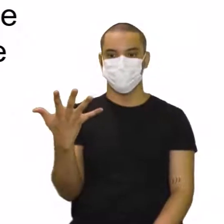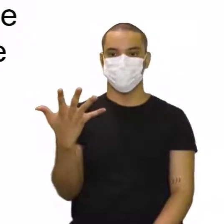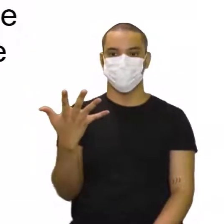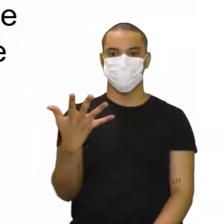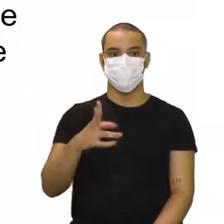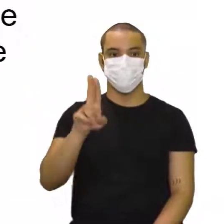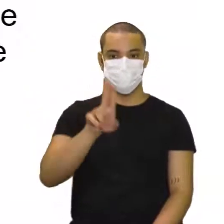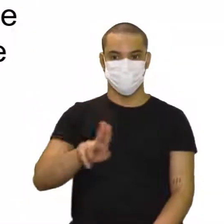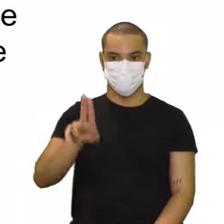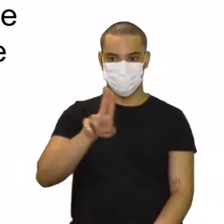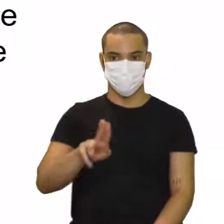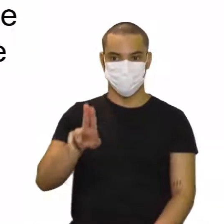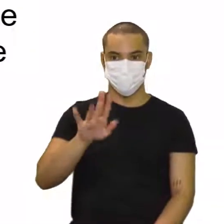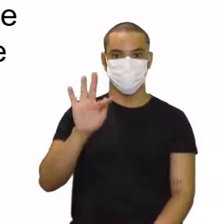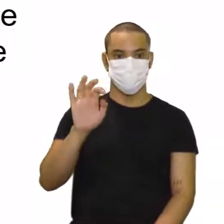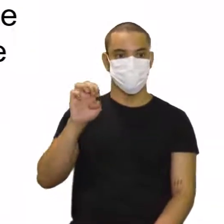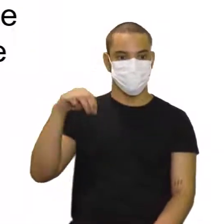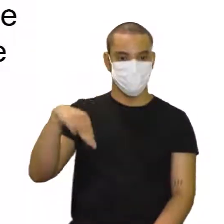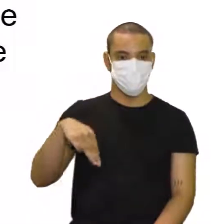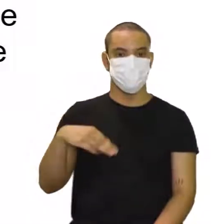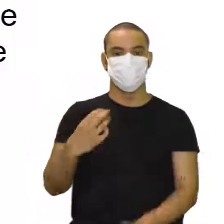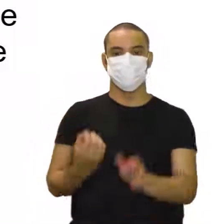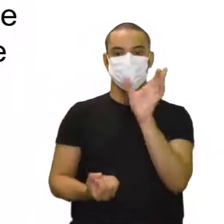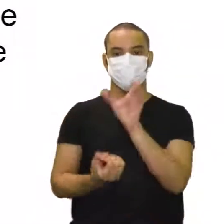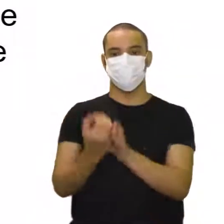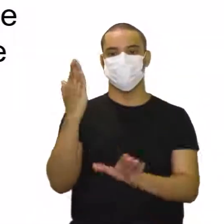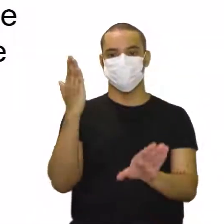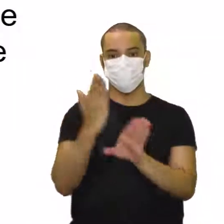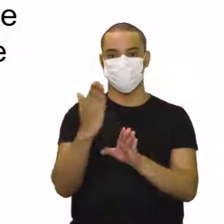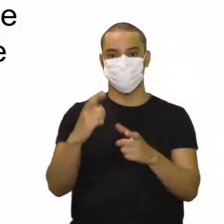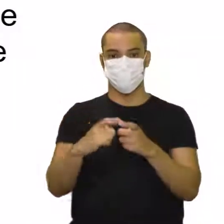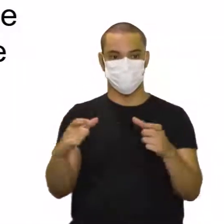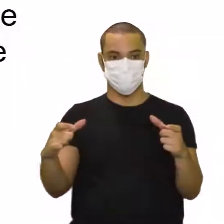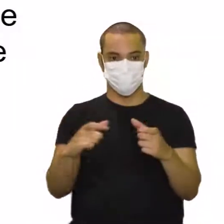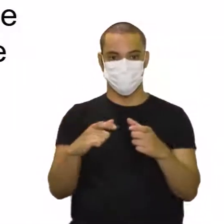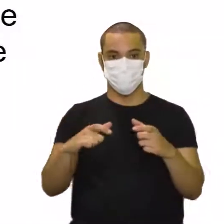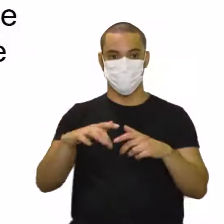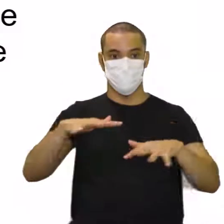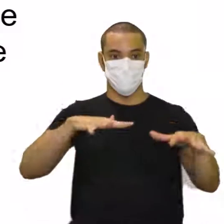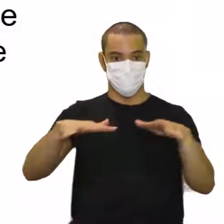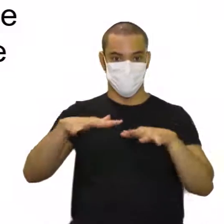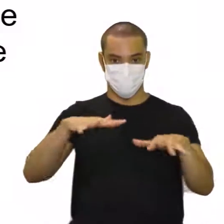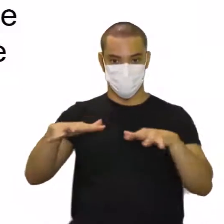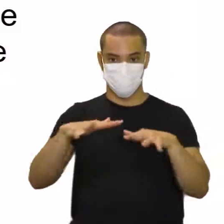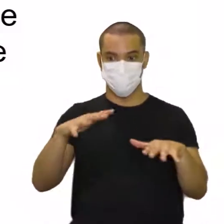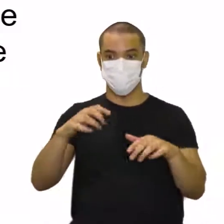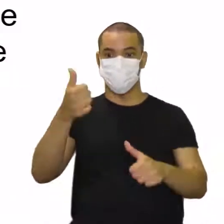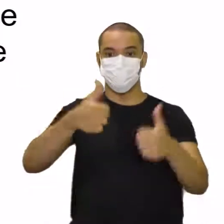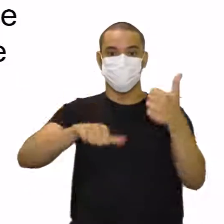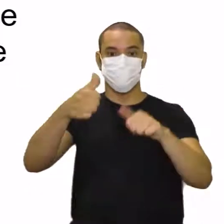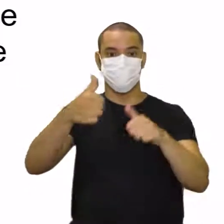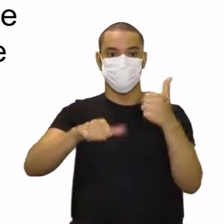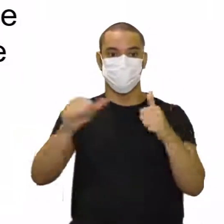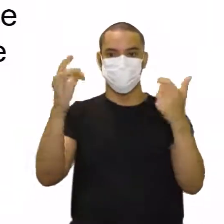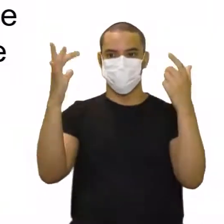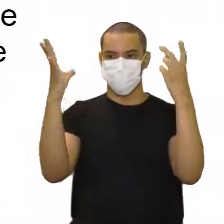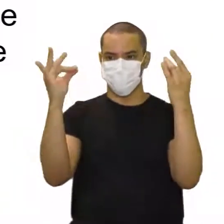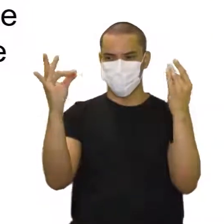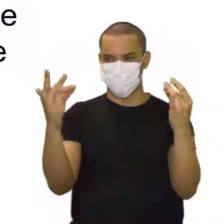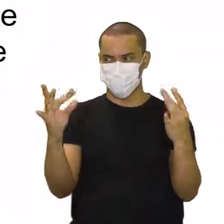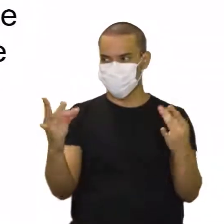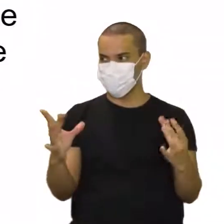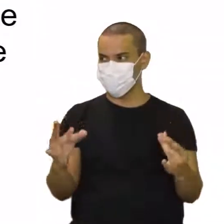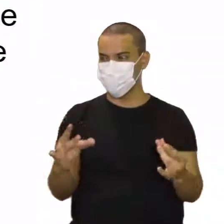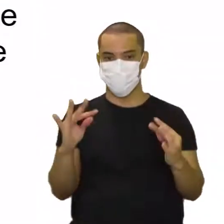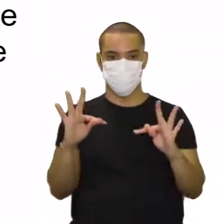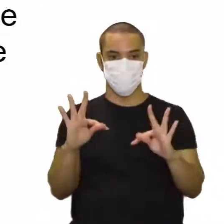de Fen gerada pela barra em movimento, analisando mais detalhadamente